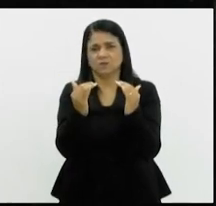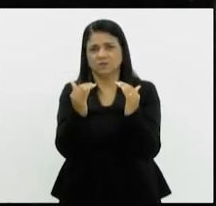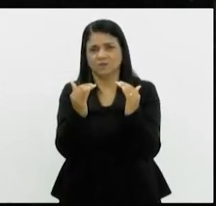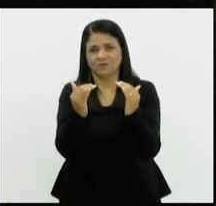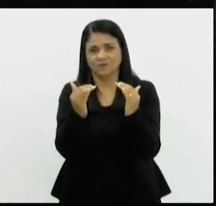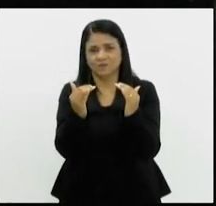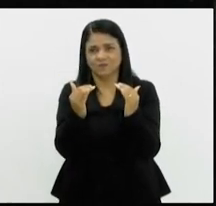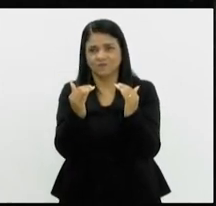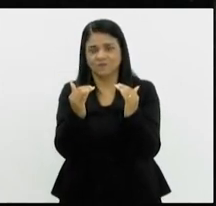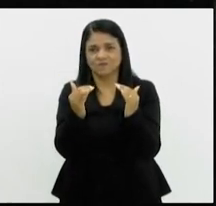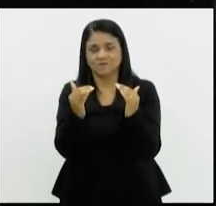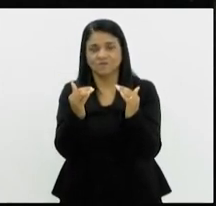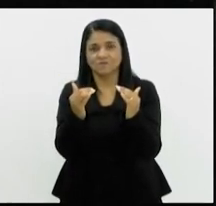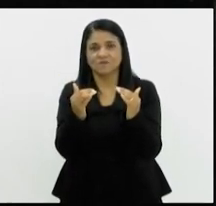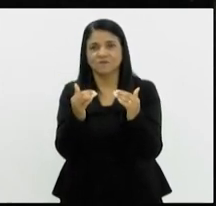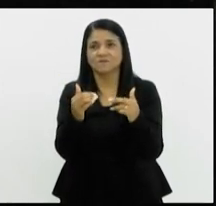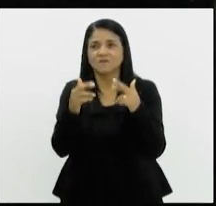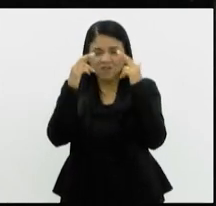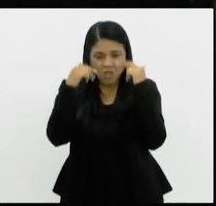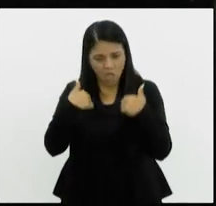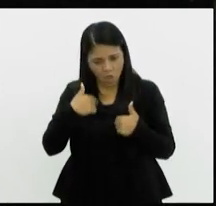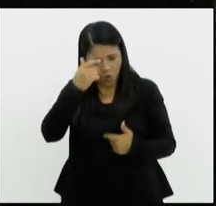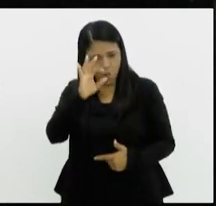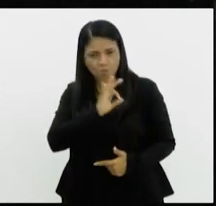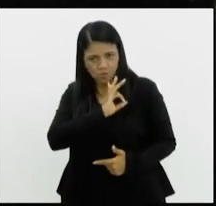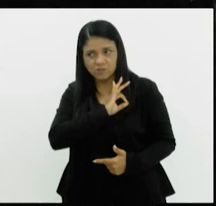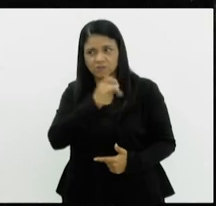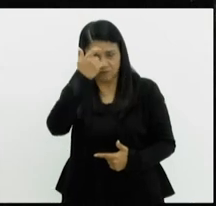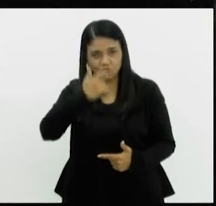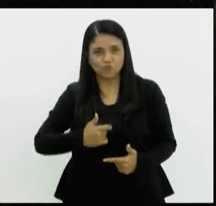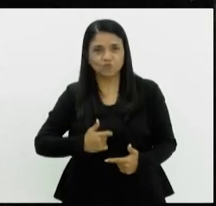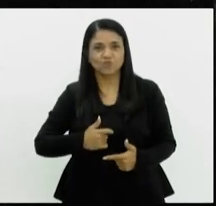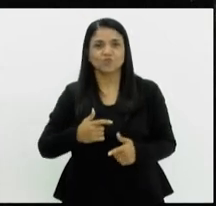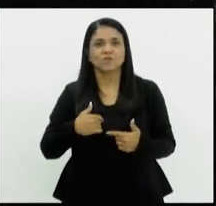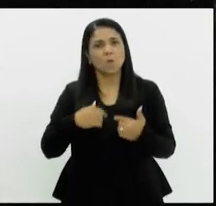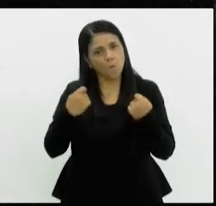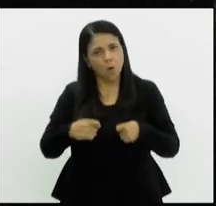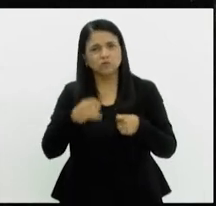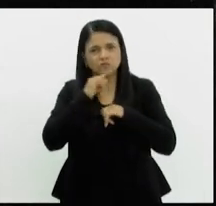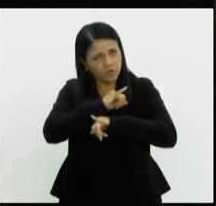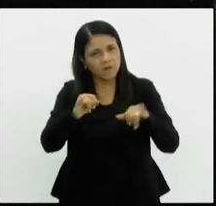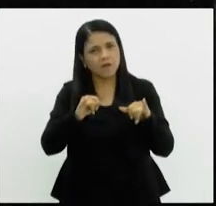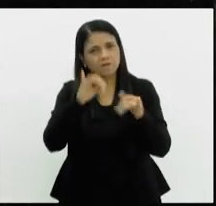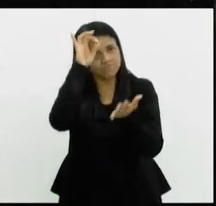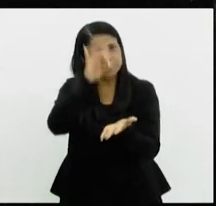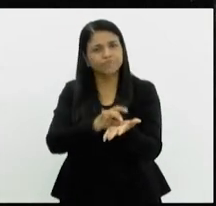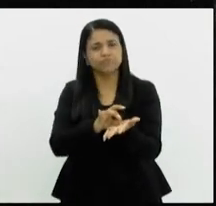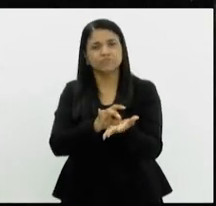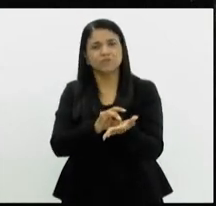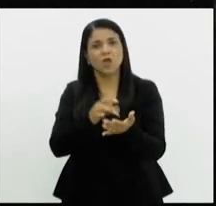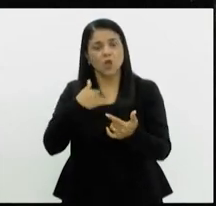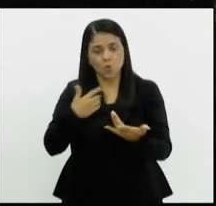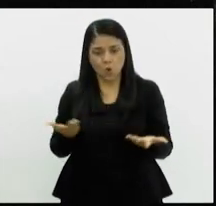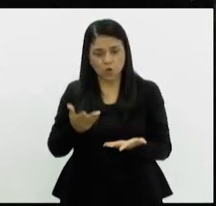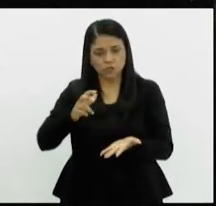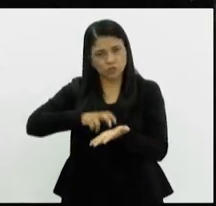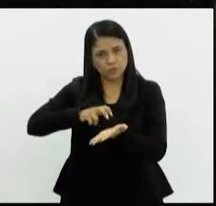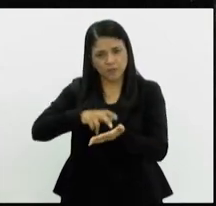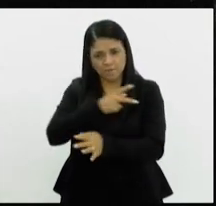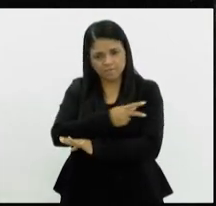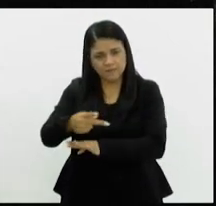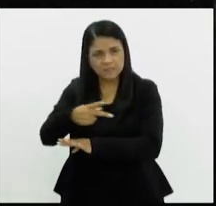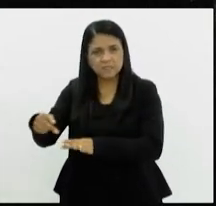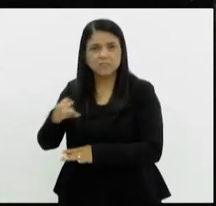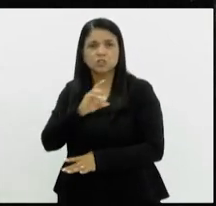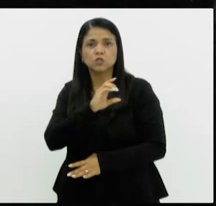esses caras respeitam Eu sou policial eu posso falar com propriedade hoje por exemplo eu andei em vários lugares hoje de Duque